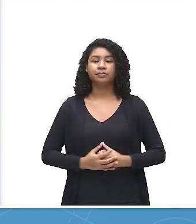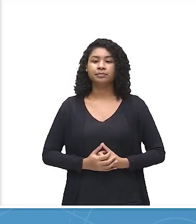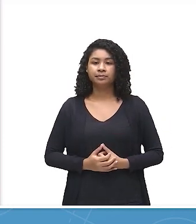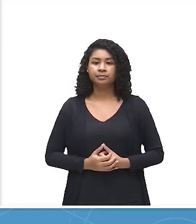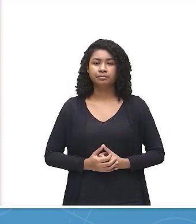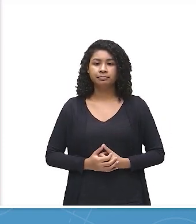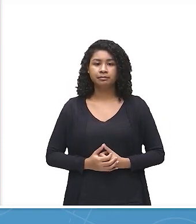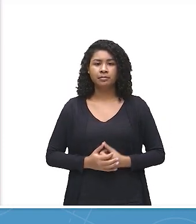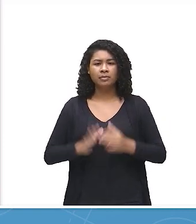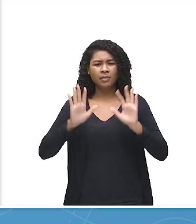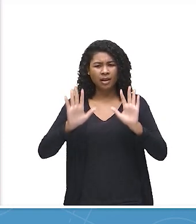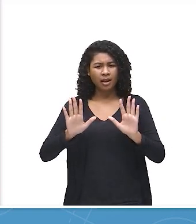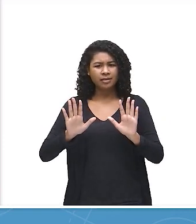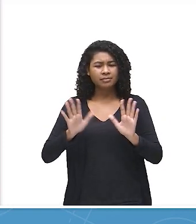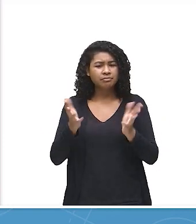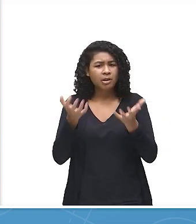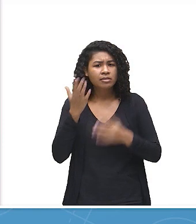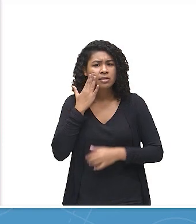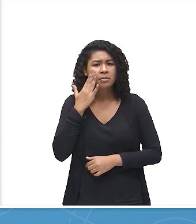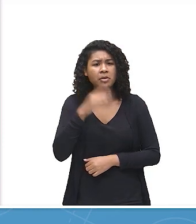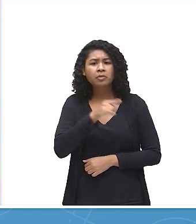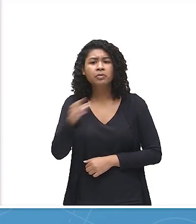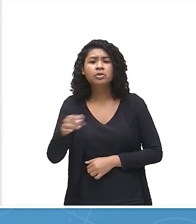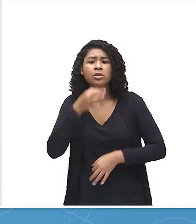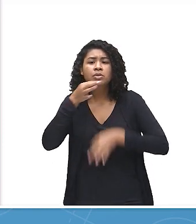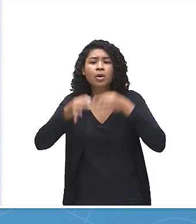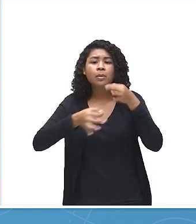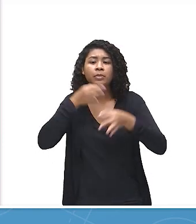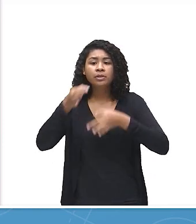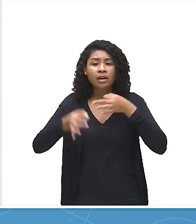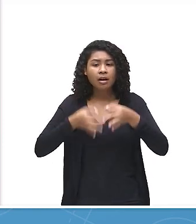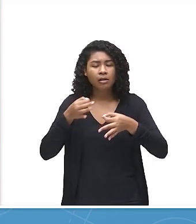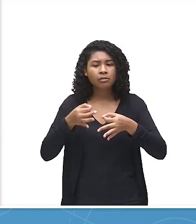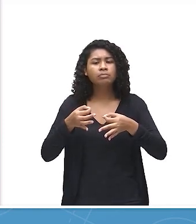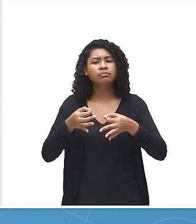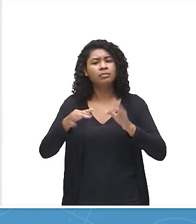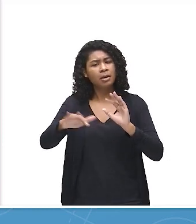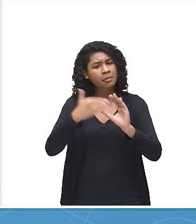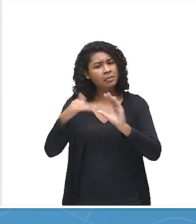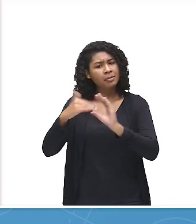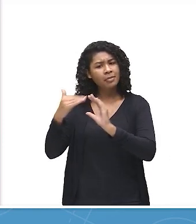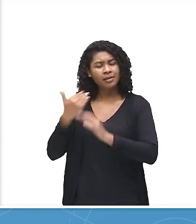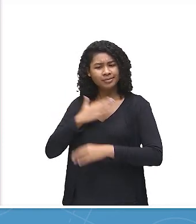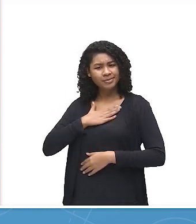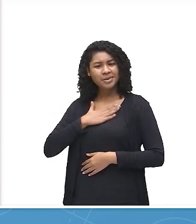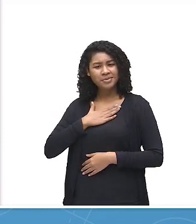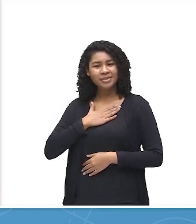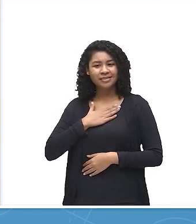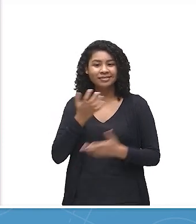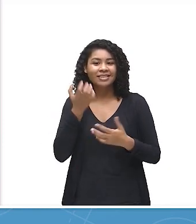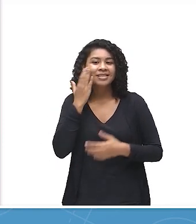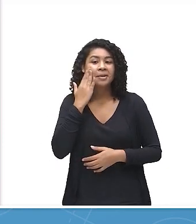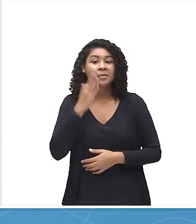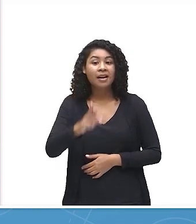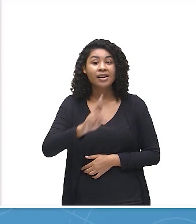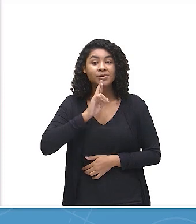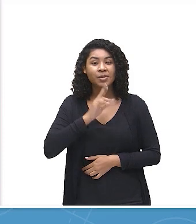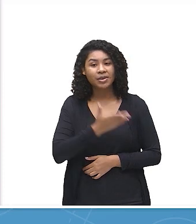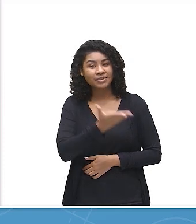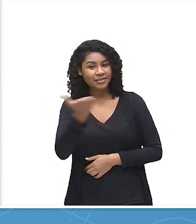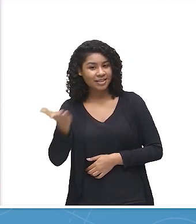bathroom. Letter B, the dog is on the sofa. Letter C, the dogs are under the